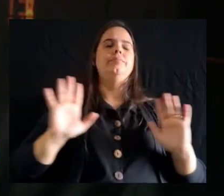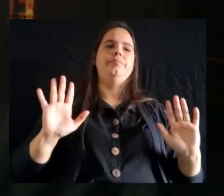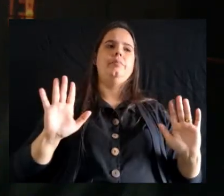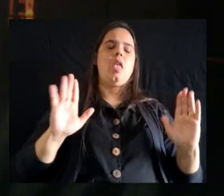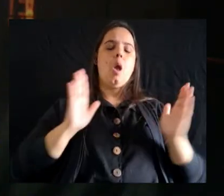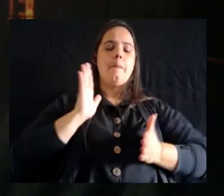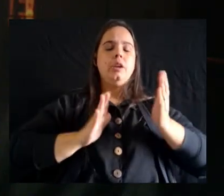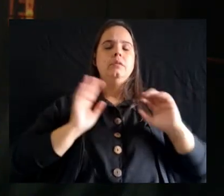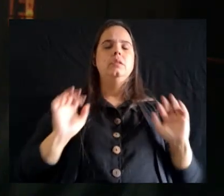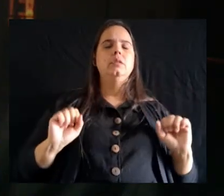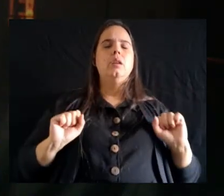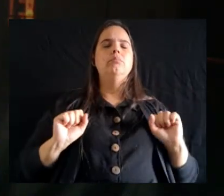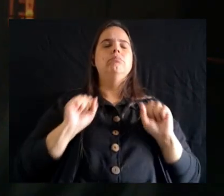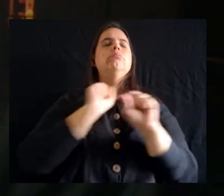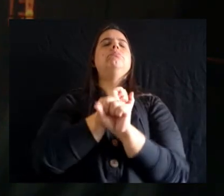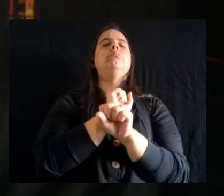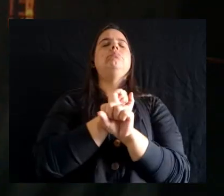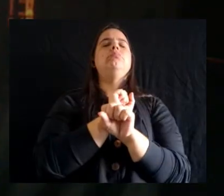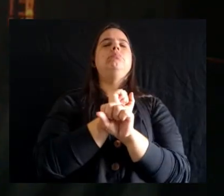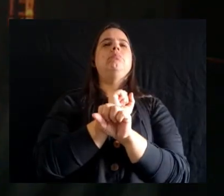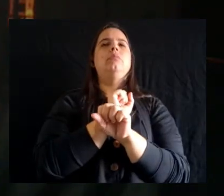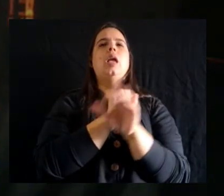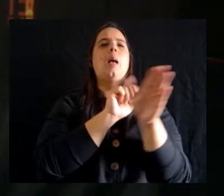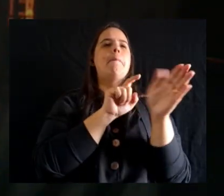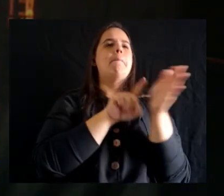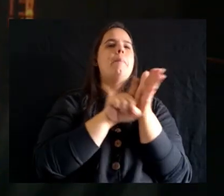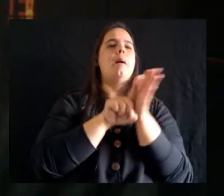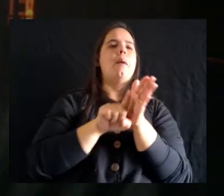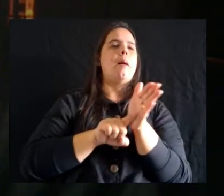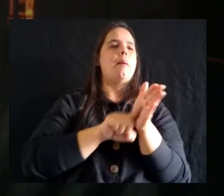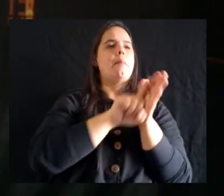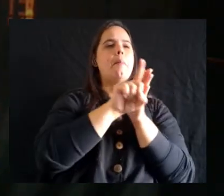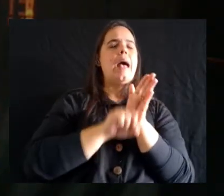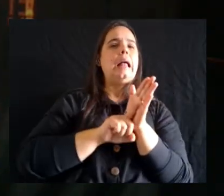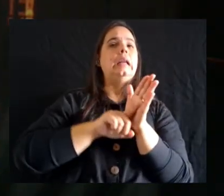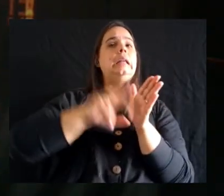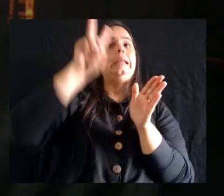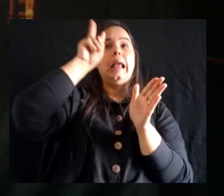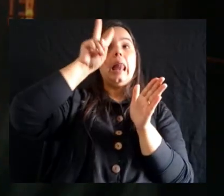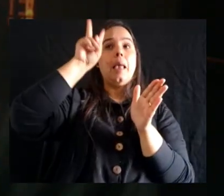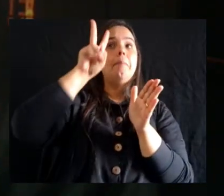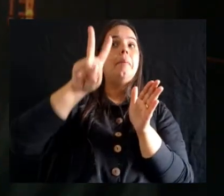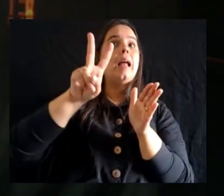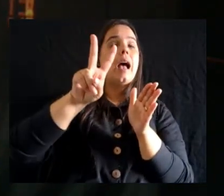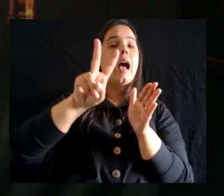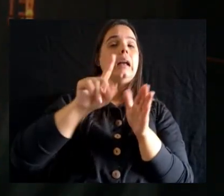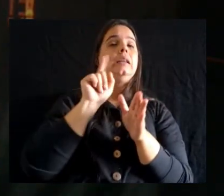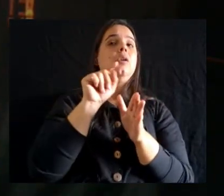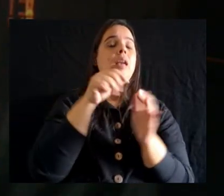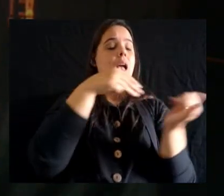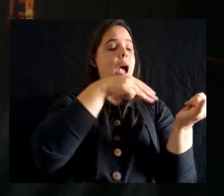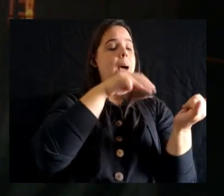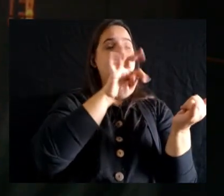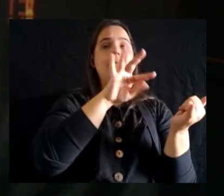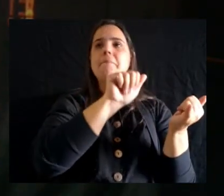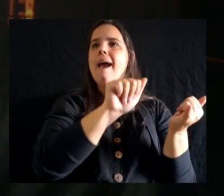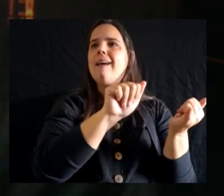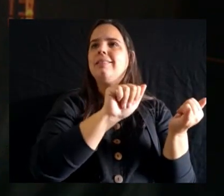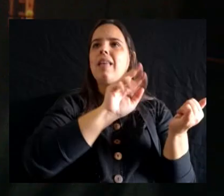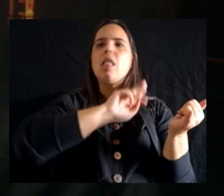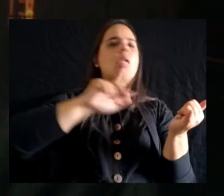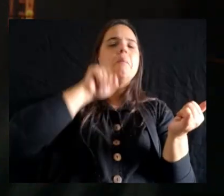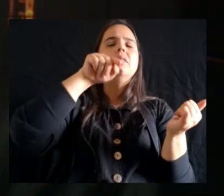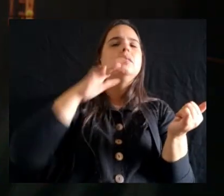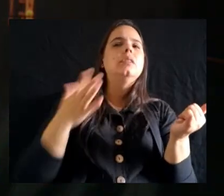aqui agora, dar uma analisada e lembrar que, de repente, aquela meta que está no aplicativo, ela não seja para você. Né?